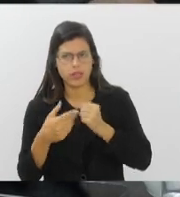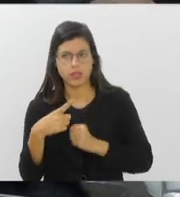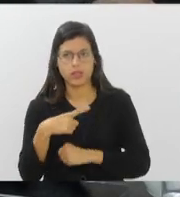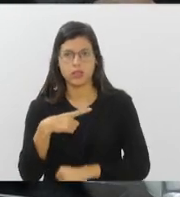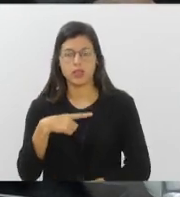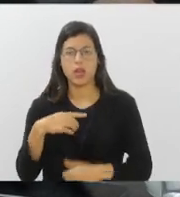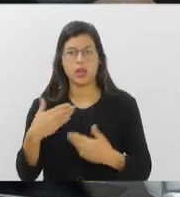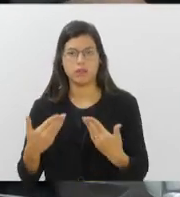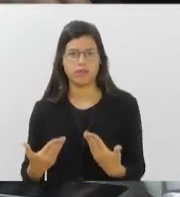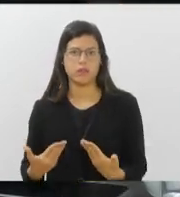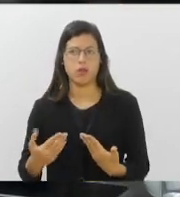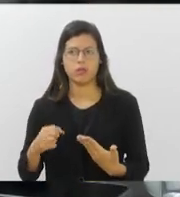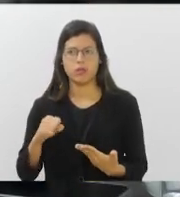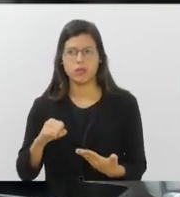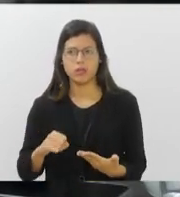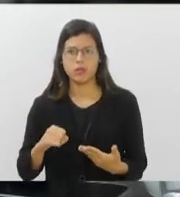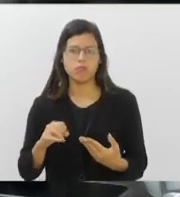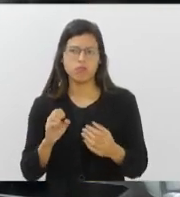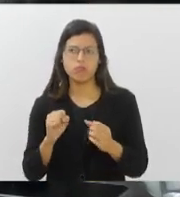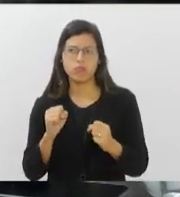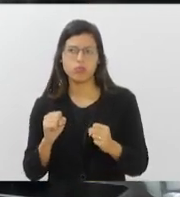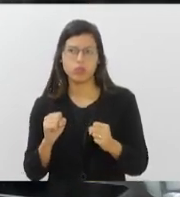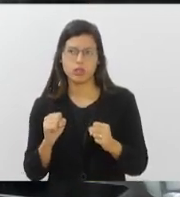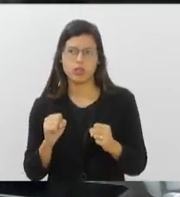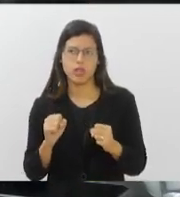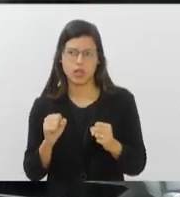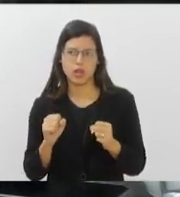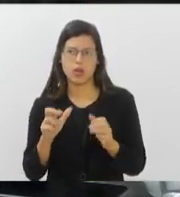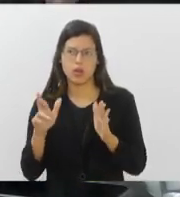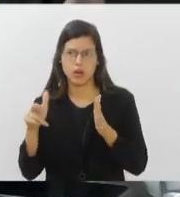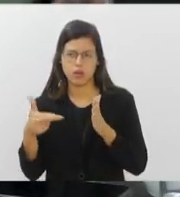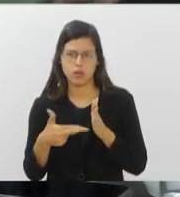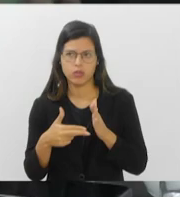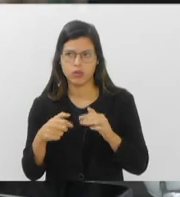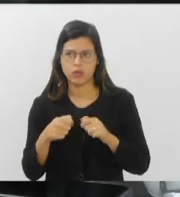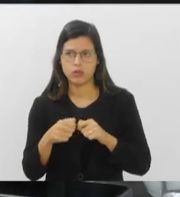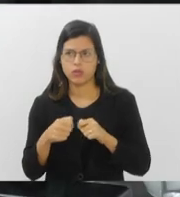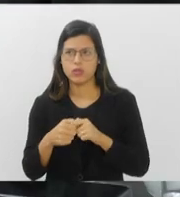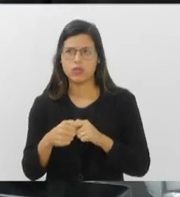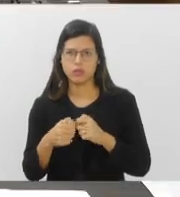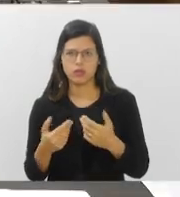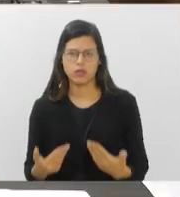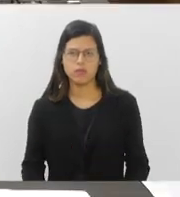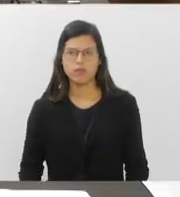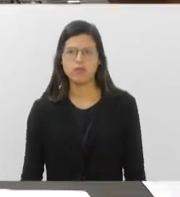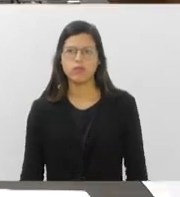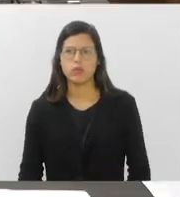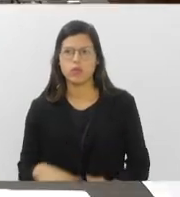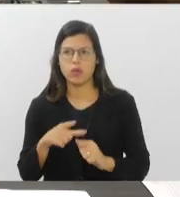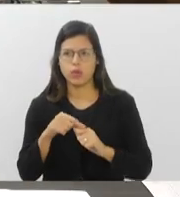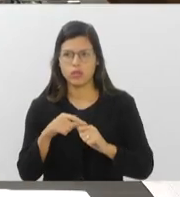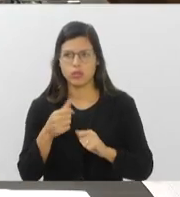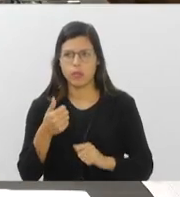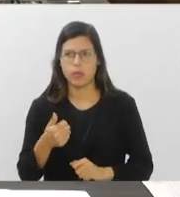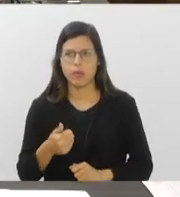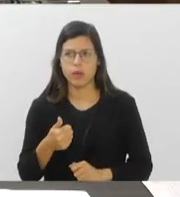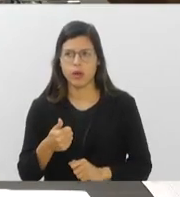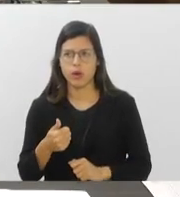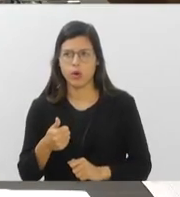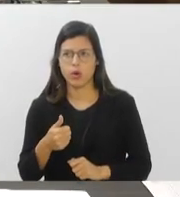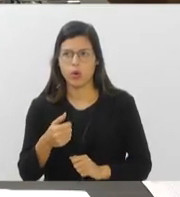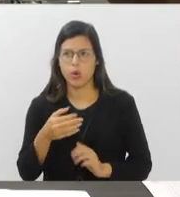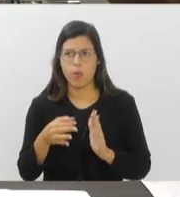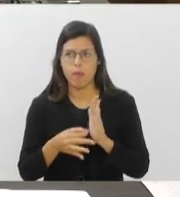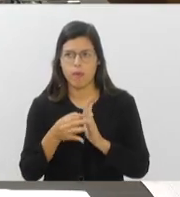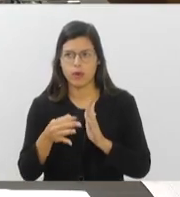se pudesse incumbir de se tornar o relator e já fazê-lo agora, a gente já aprova. No próprio artigo 1º eu incluo. O parecer já é pela constitucionalidade